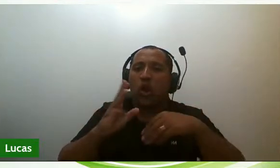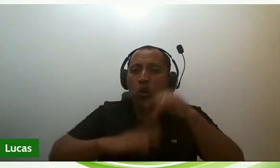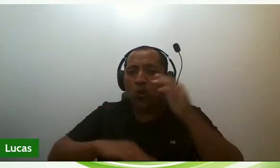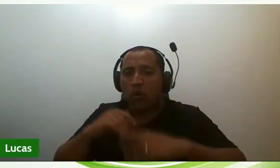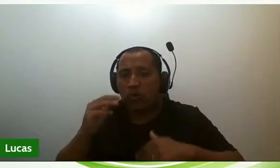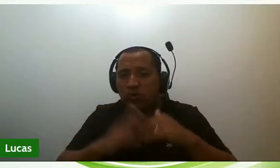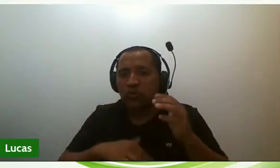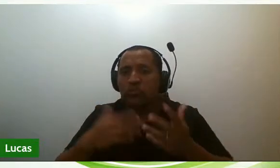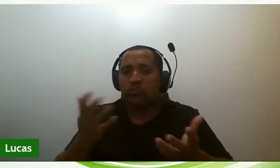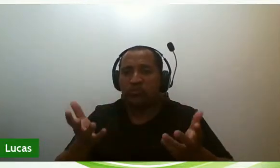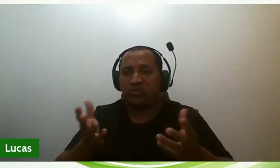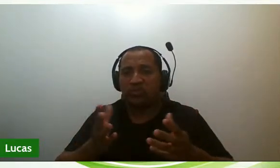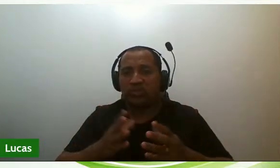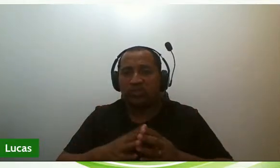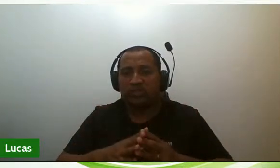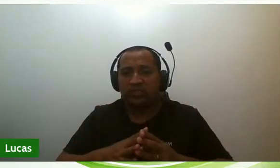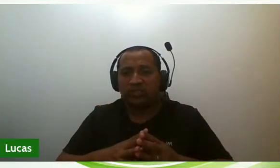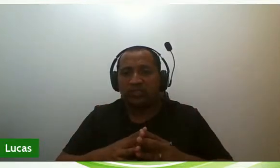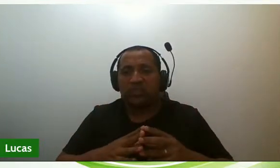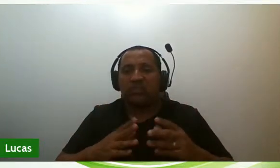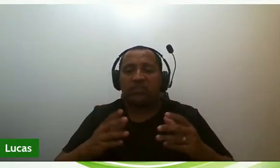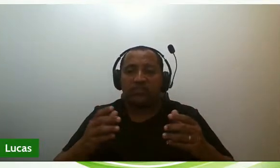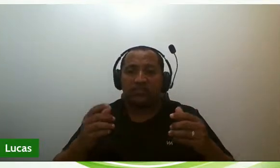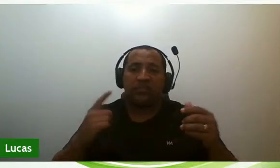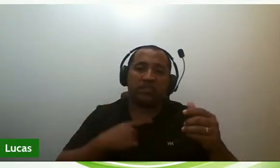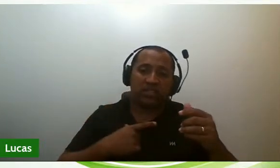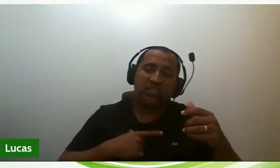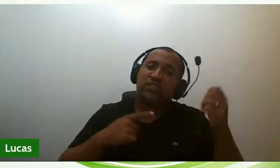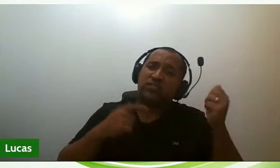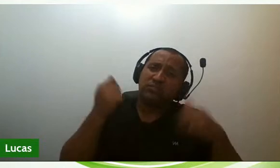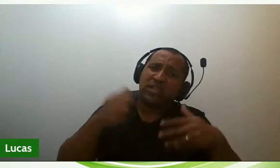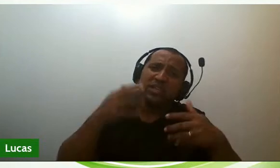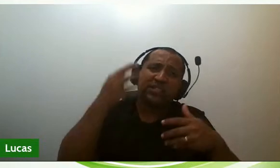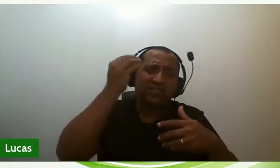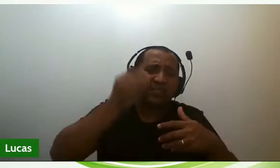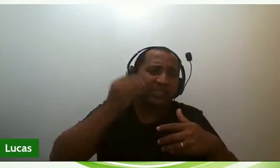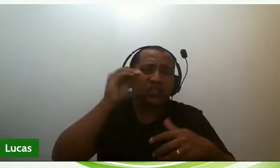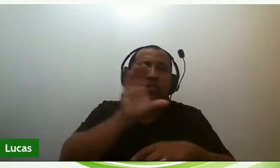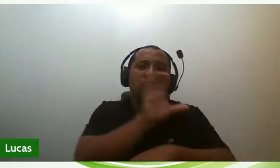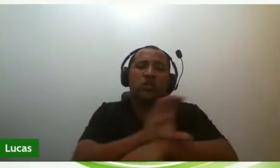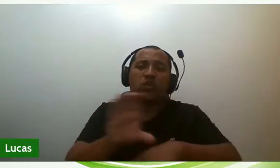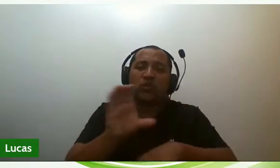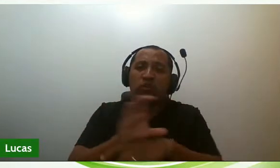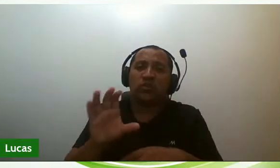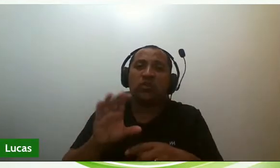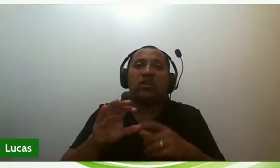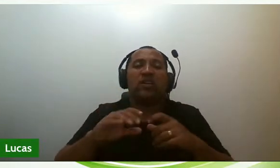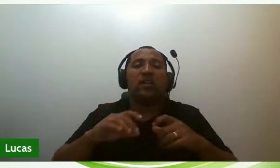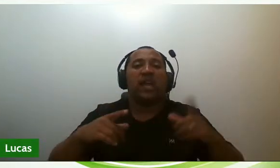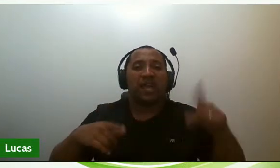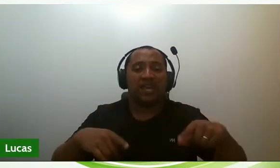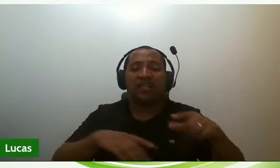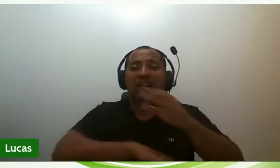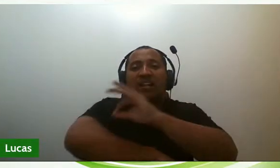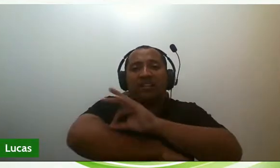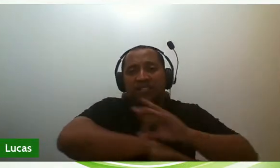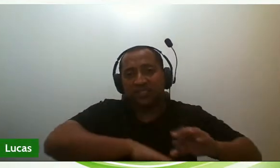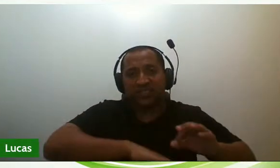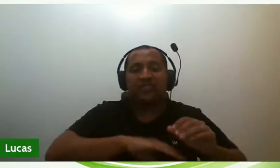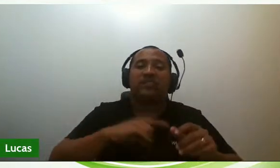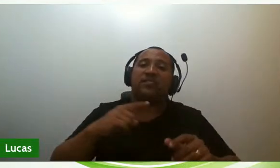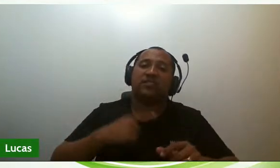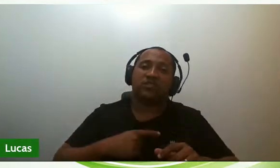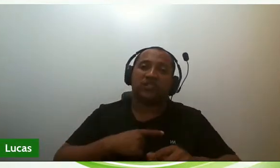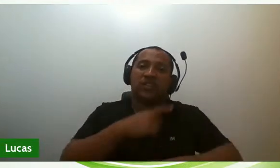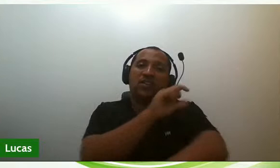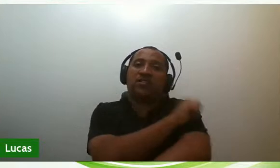que a construção, aí eu estou falando que a experiência que eu tenho também, né, acompanhando um curso de arquitetura, que tem uma determinada construção, mas aí o seu